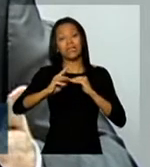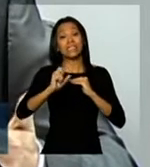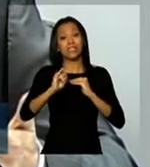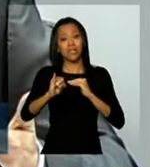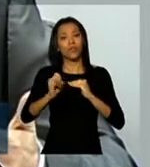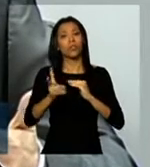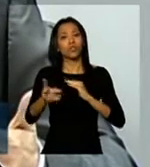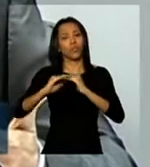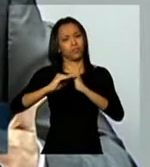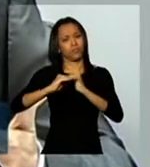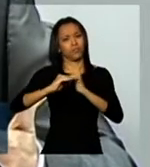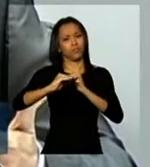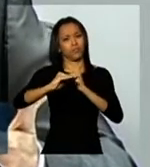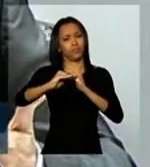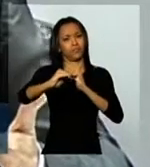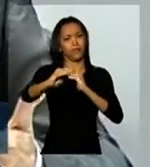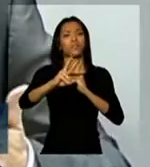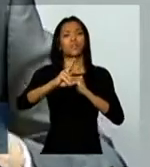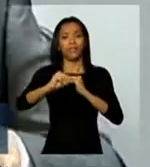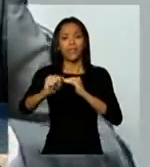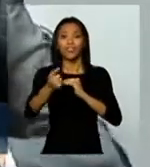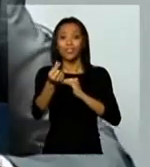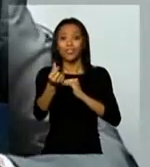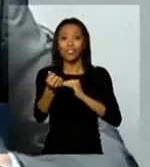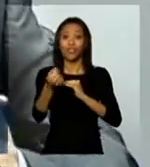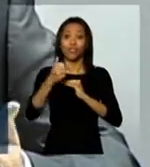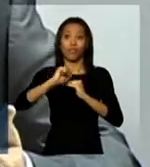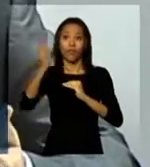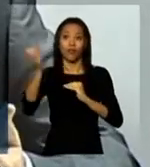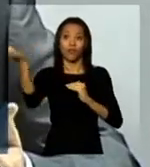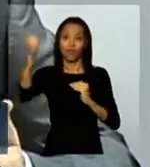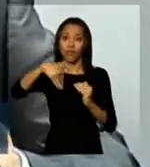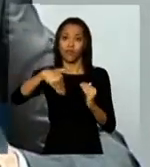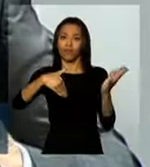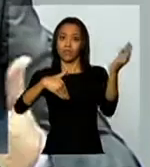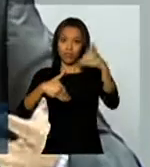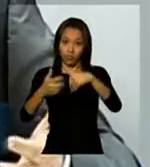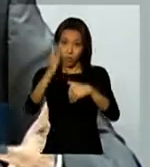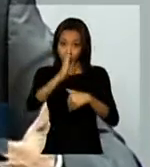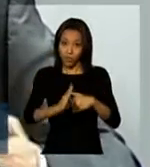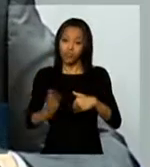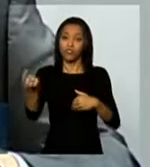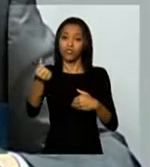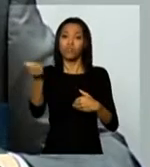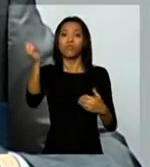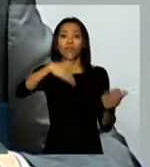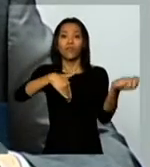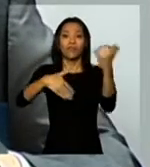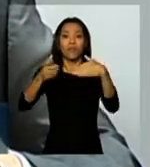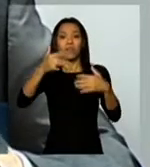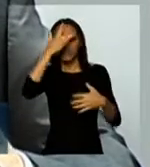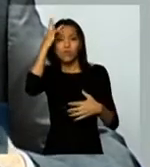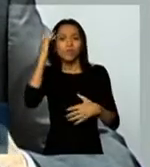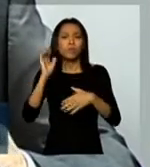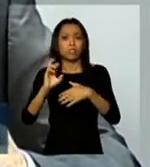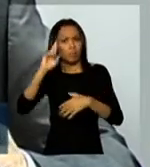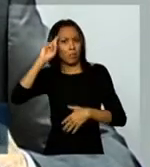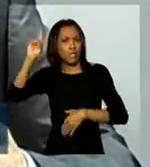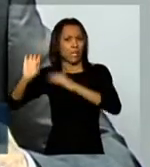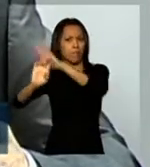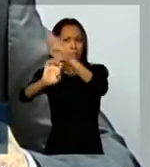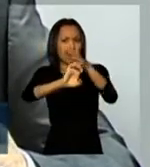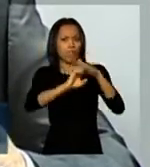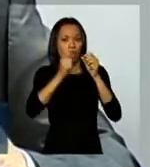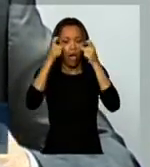mantiver, nós teremos mais fluxos de capitais externos, nós teremos mais segurança dos investidores, nós